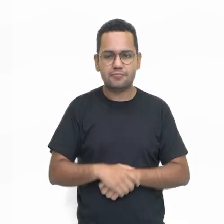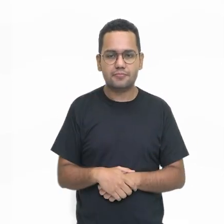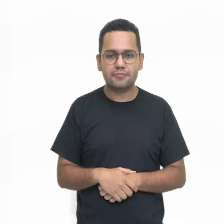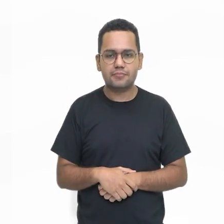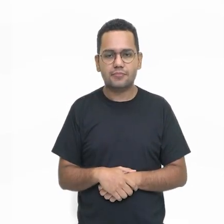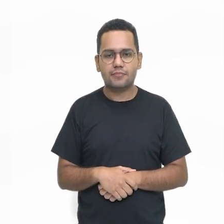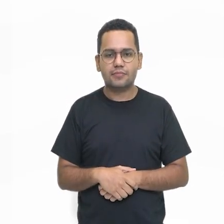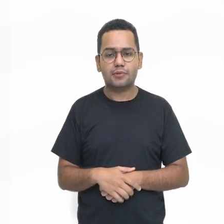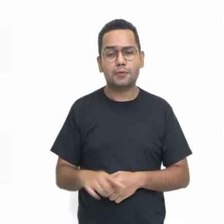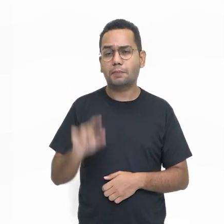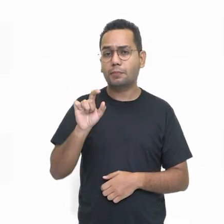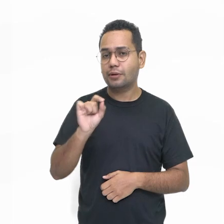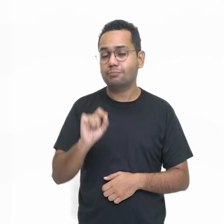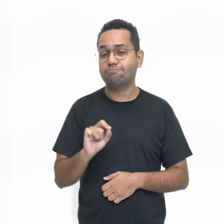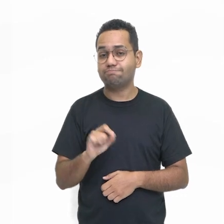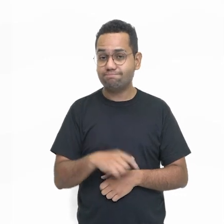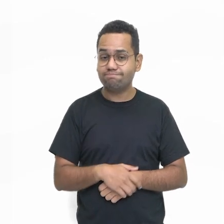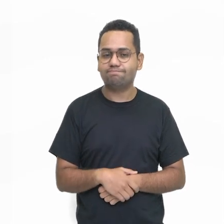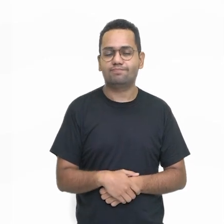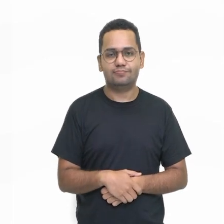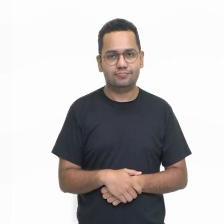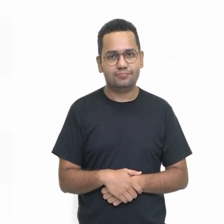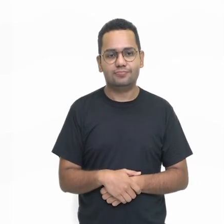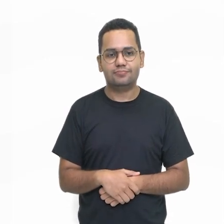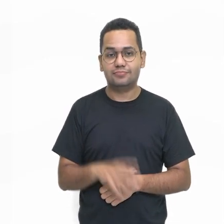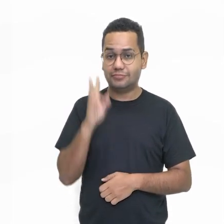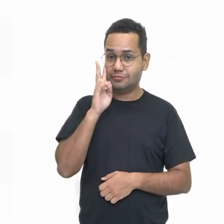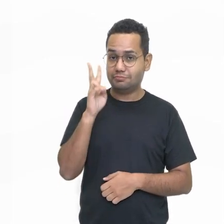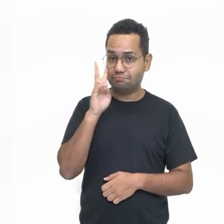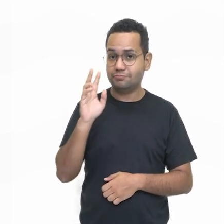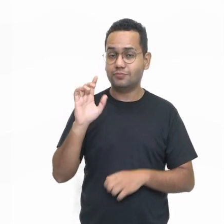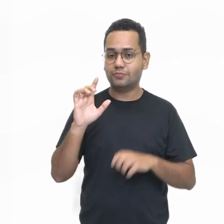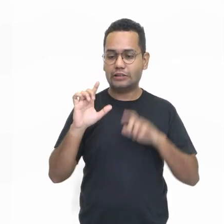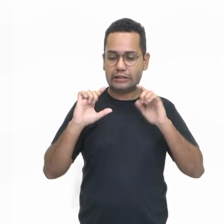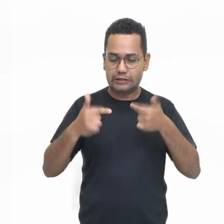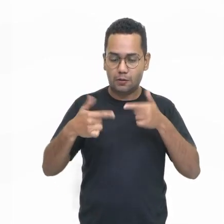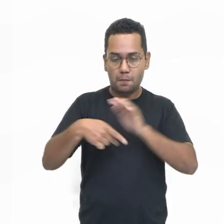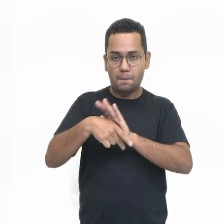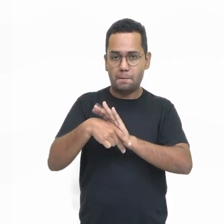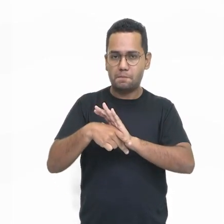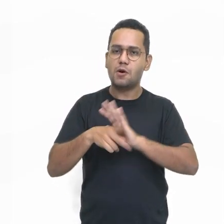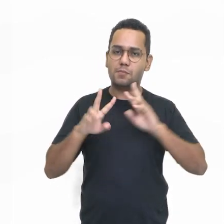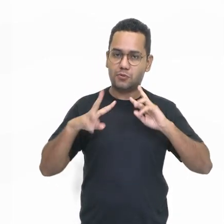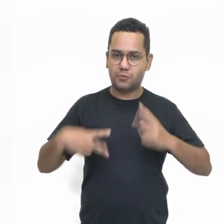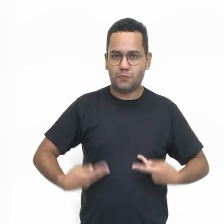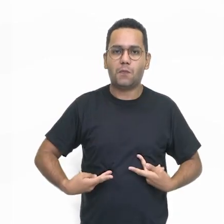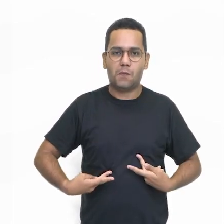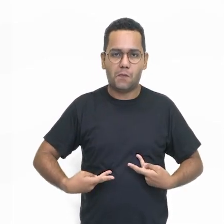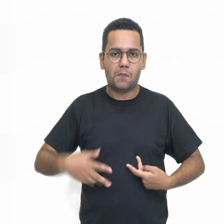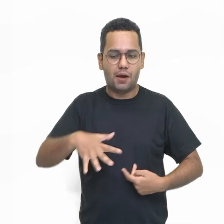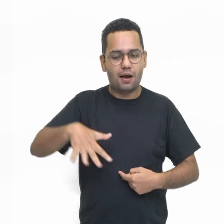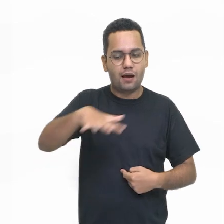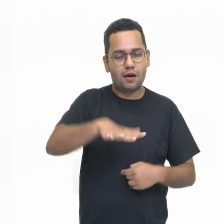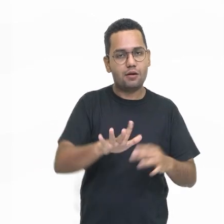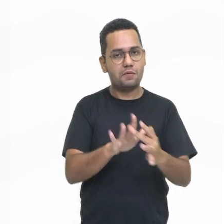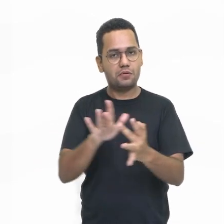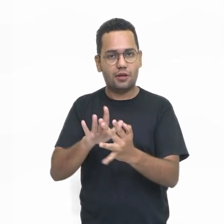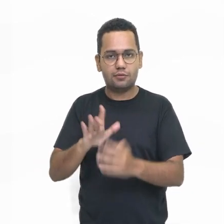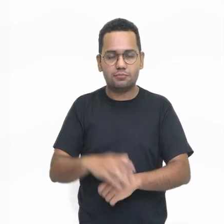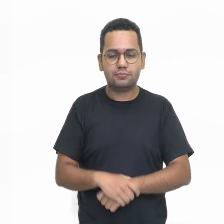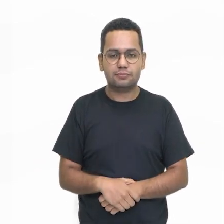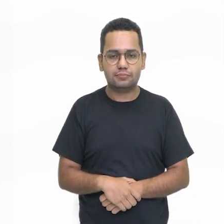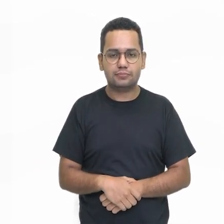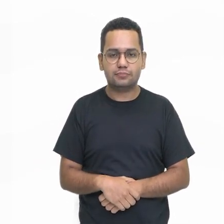ameaças sempre relacione isso aí com a ação antrópica, ou seja, a ação do homem dentro desse bioma.